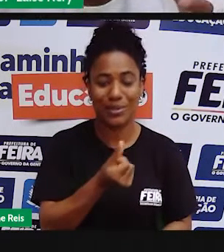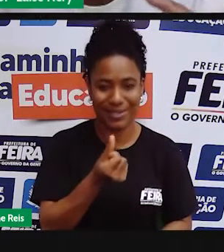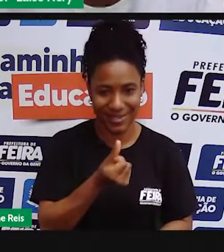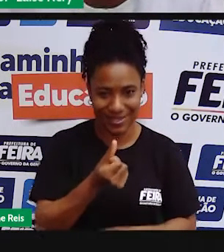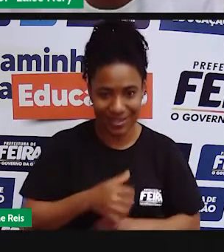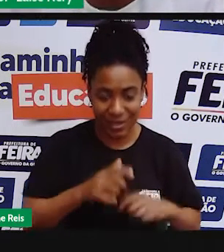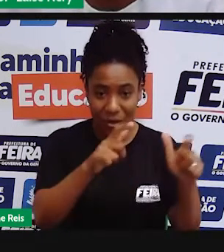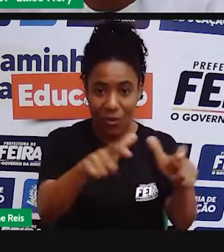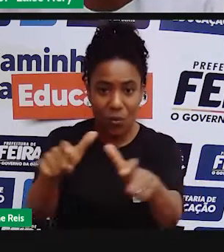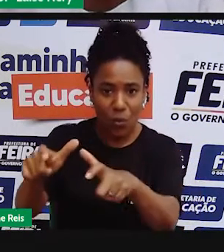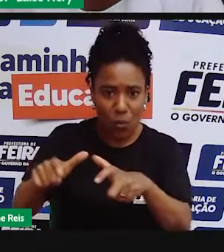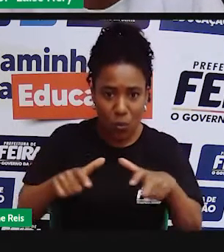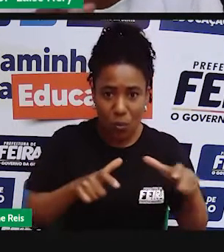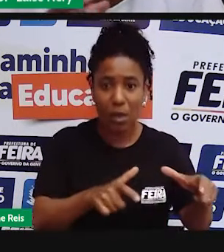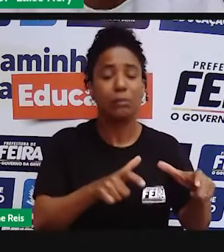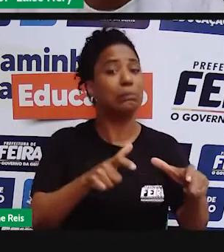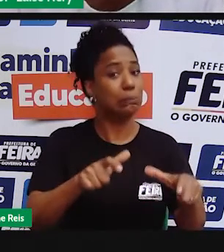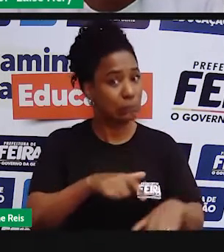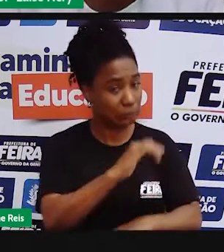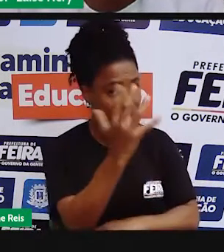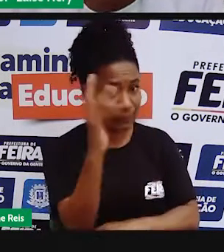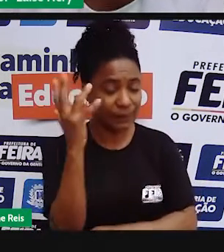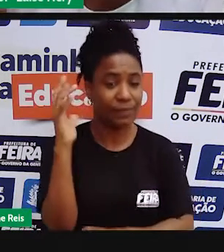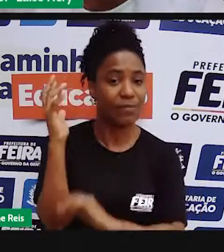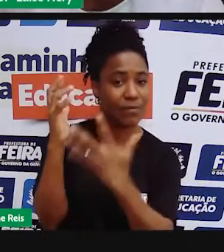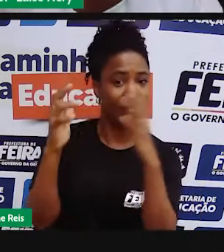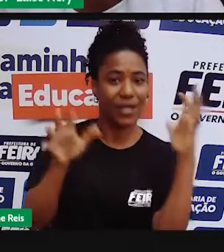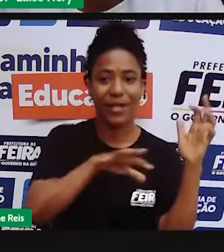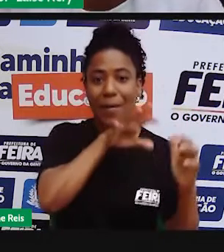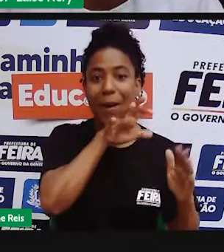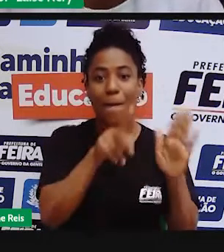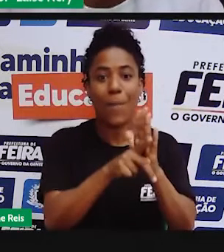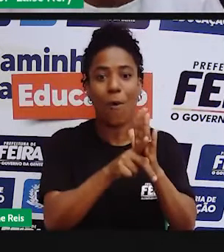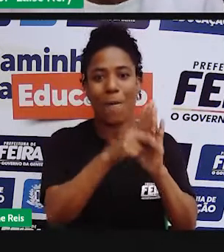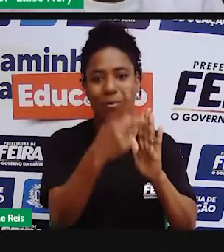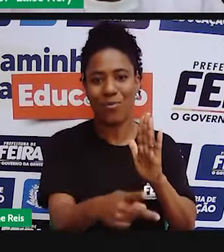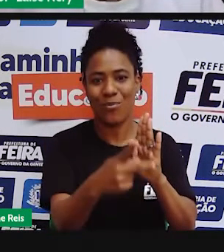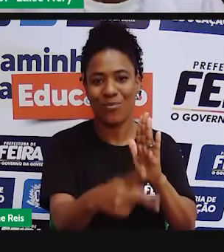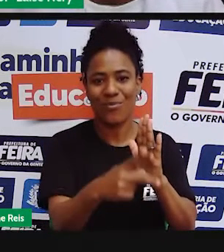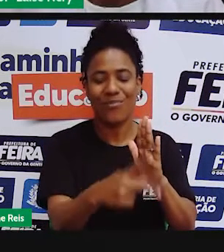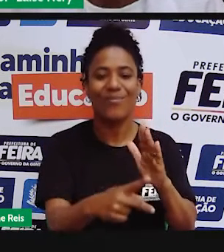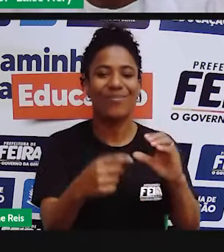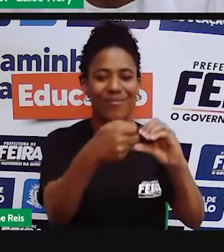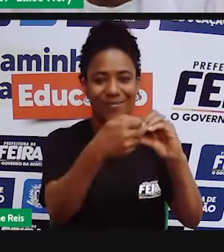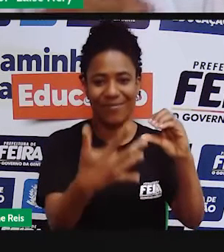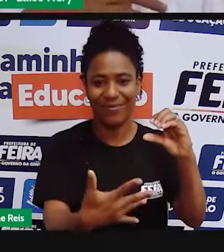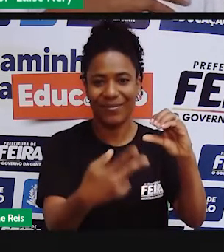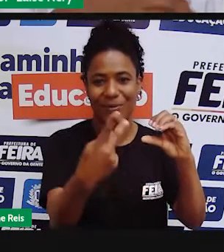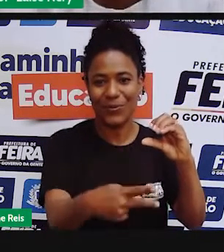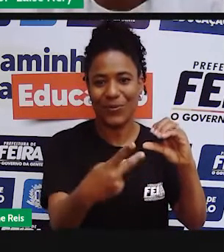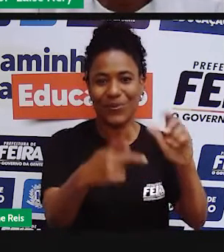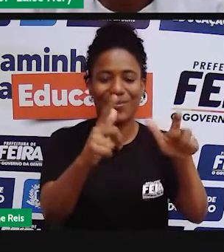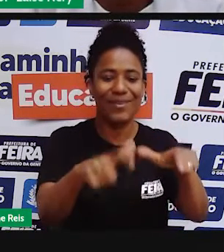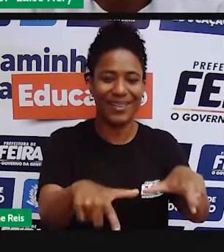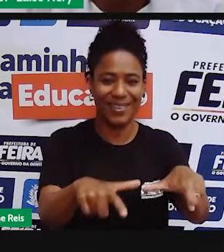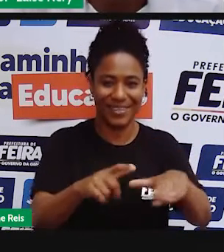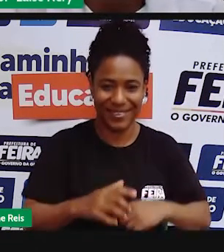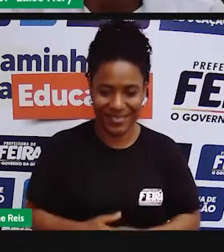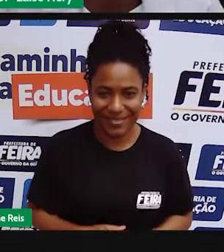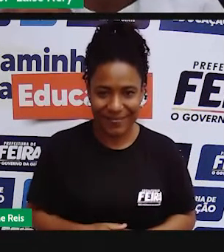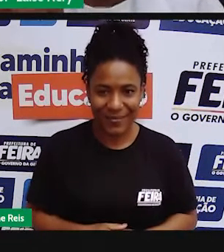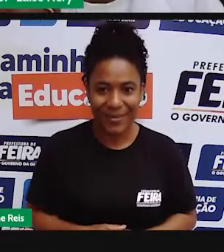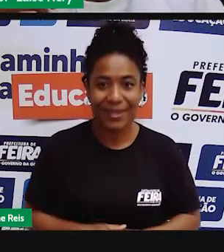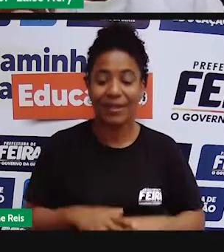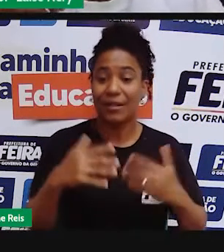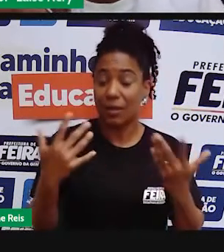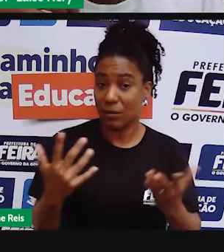grandes tipos de locais que têm uma fauna e uma flora específica. Nesses locais tem as plantas